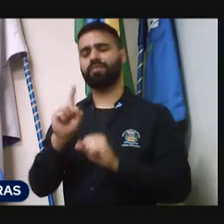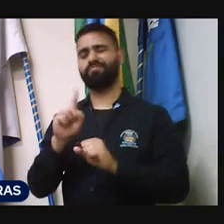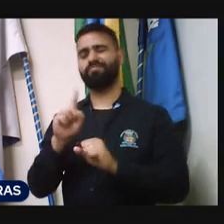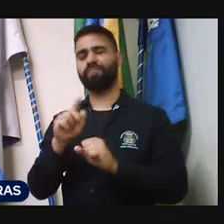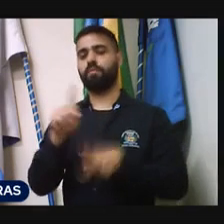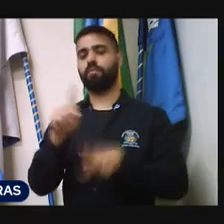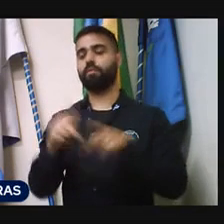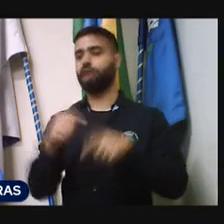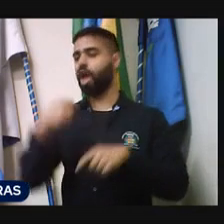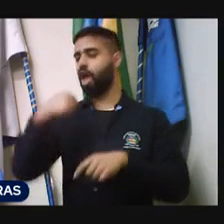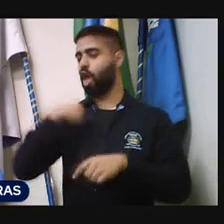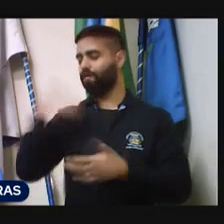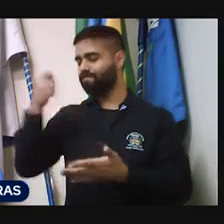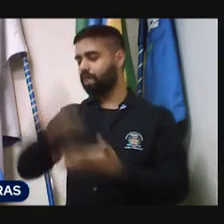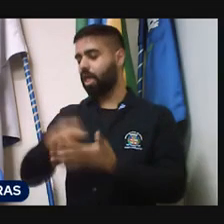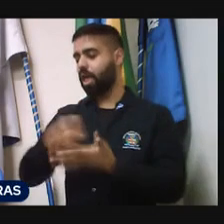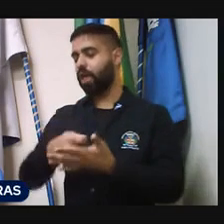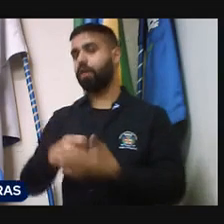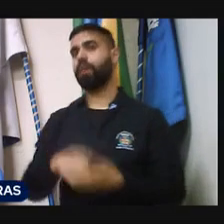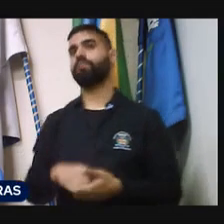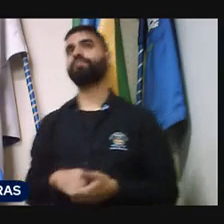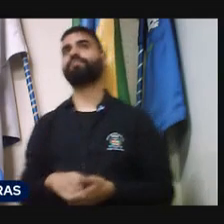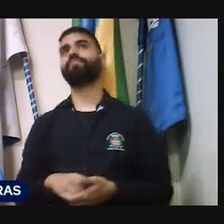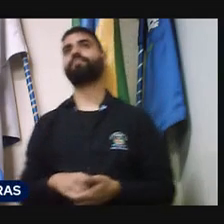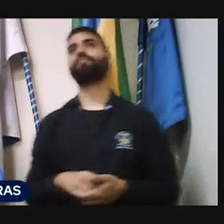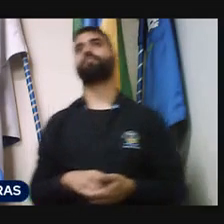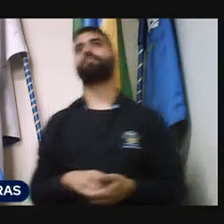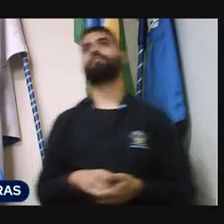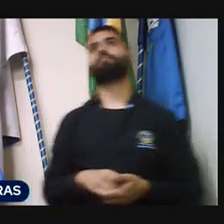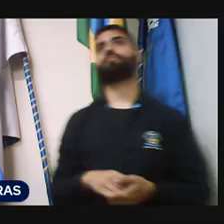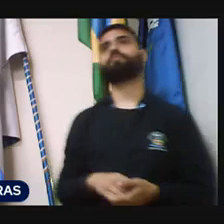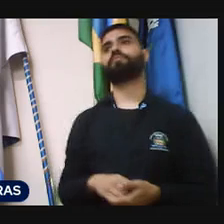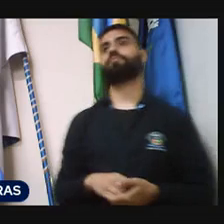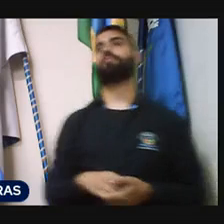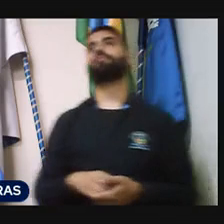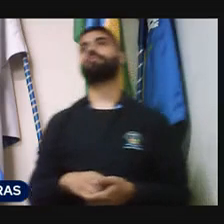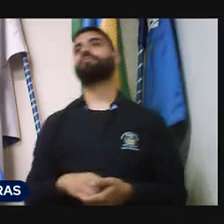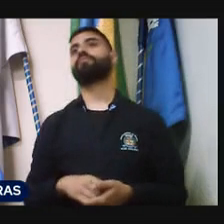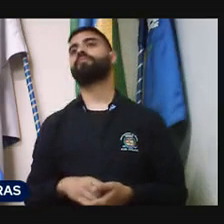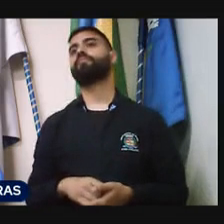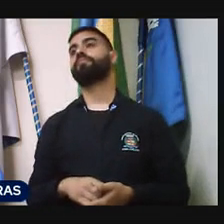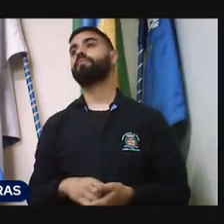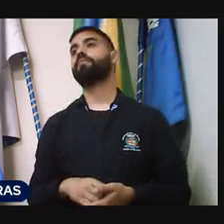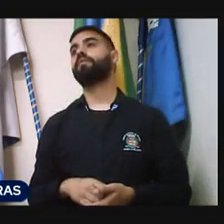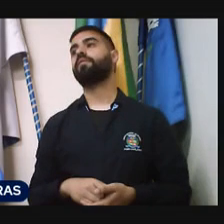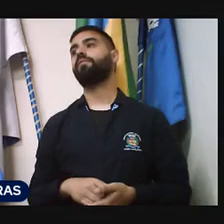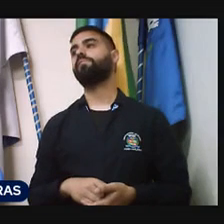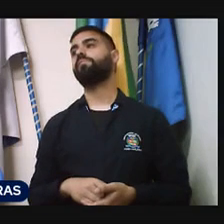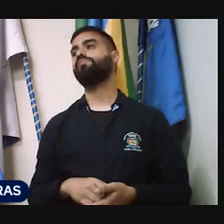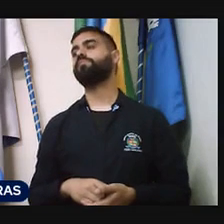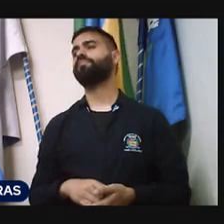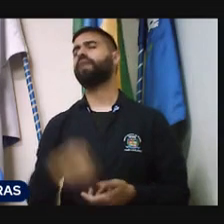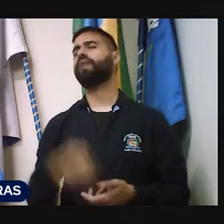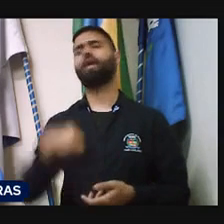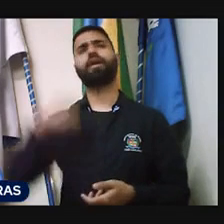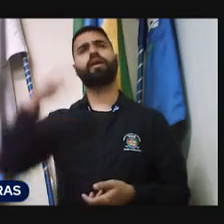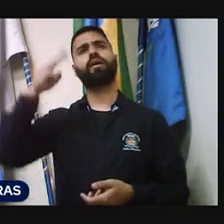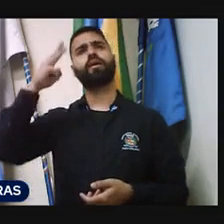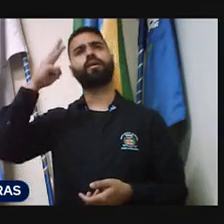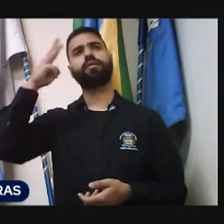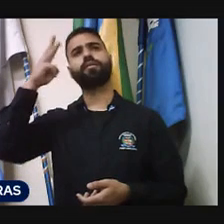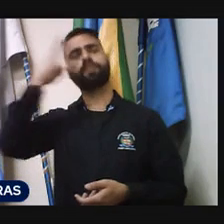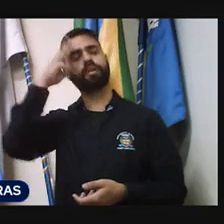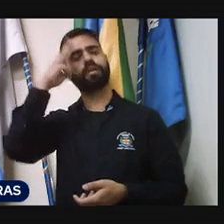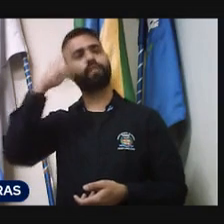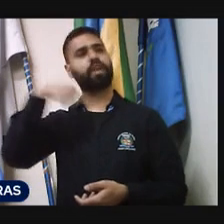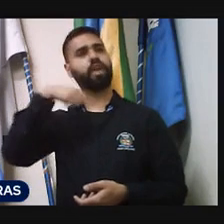senhora já vou tá aqui para o Brasil o presidente nós estamos passando provar essa semana e terça-feira fiquei por conta